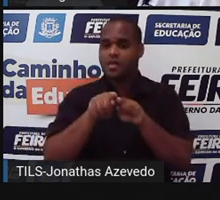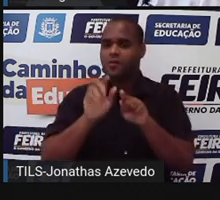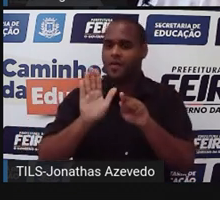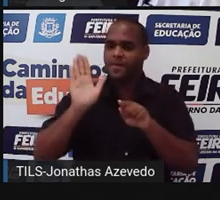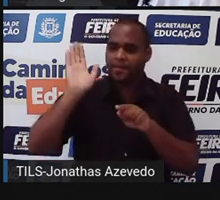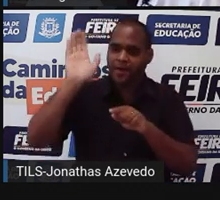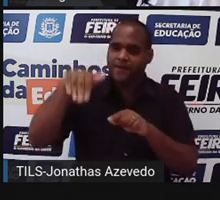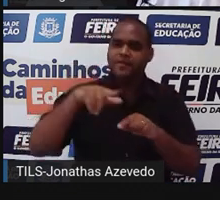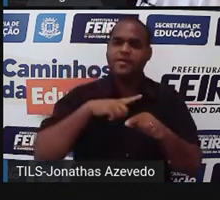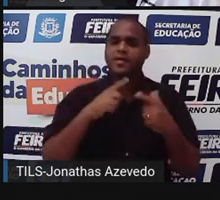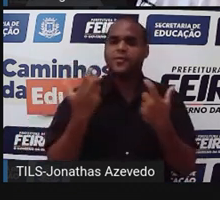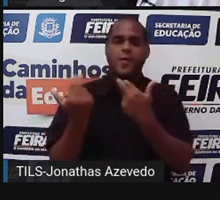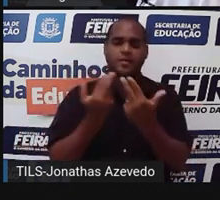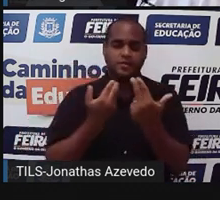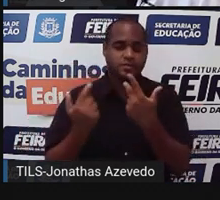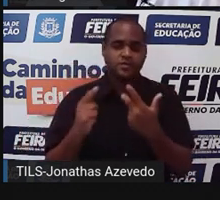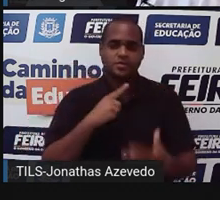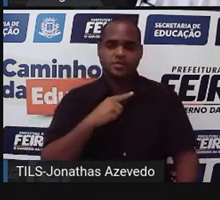ó